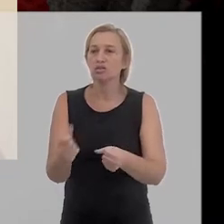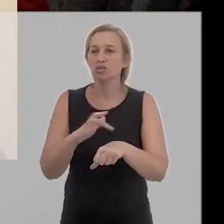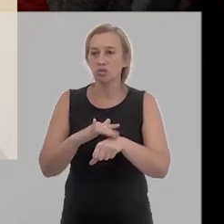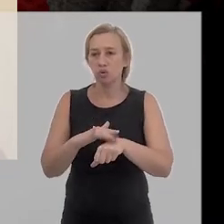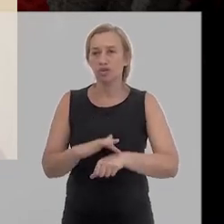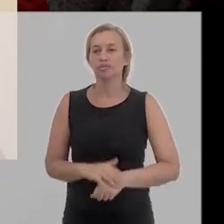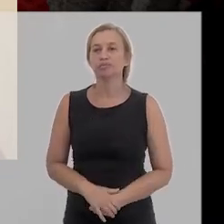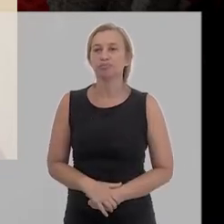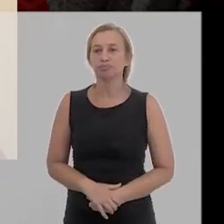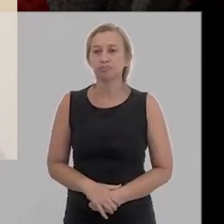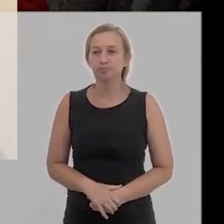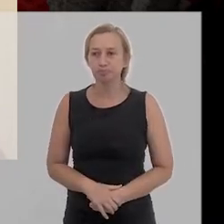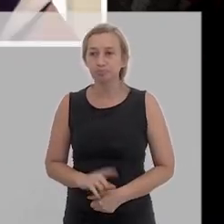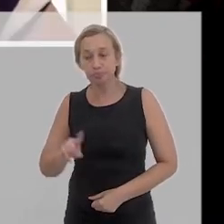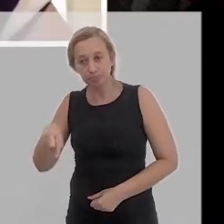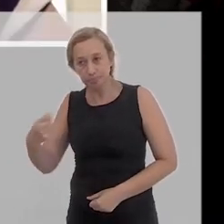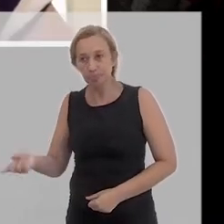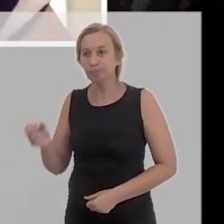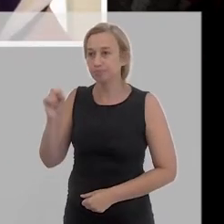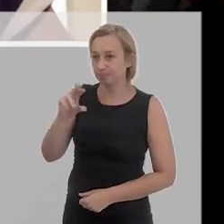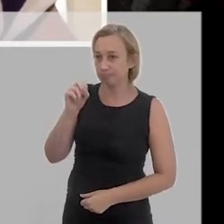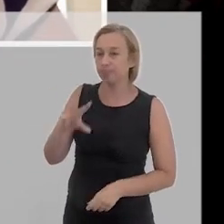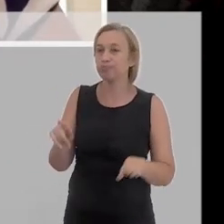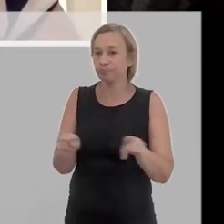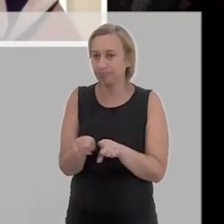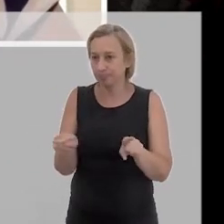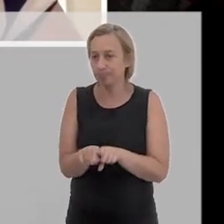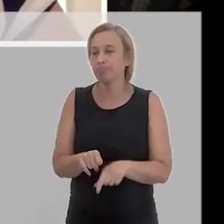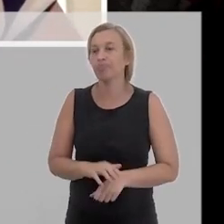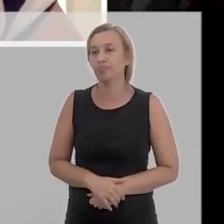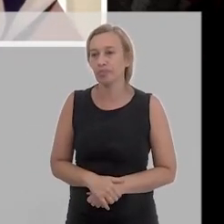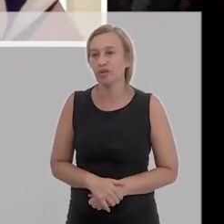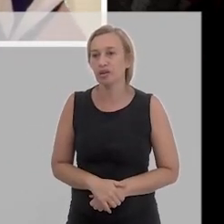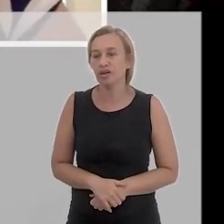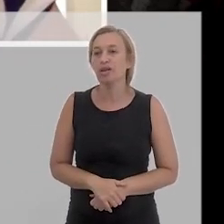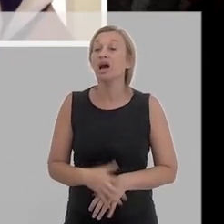transmissão da doença. Para Agora uma outras variantes,